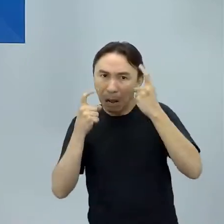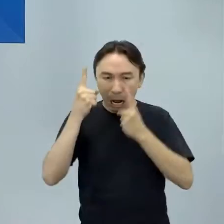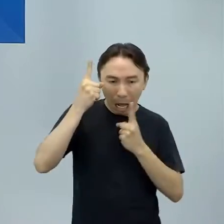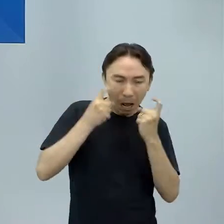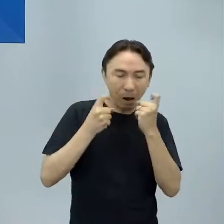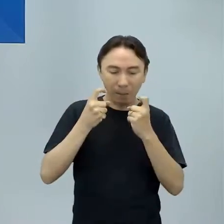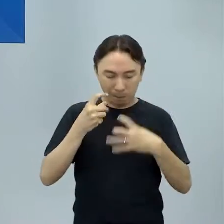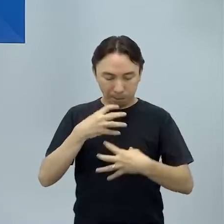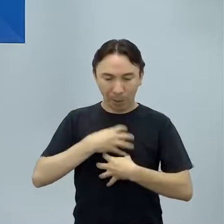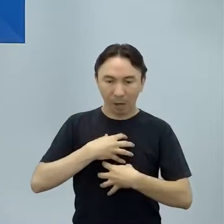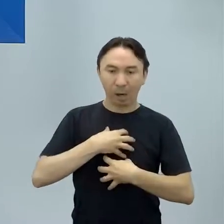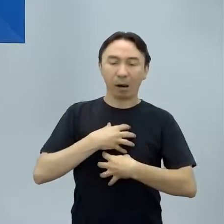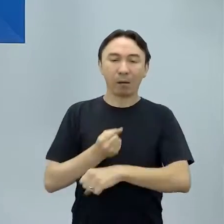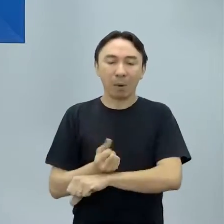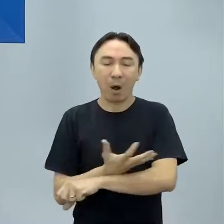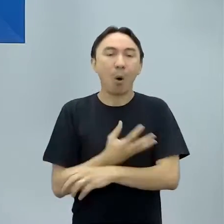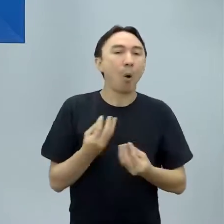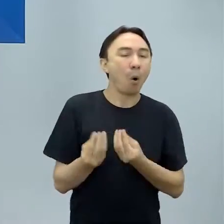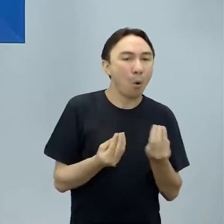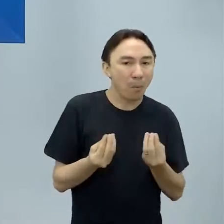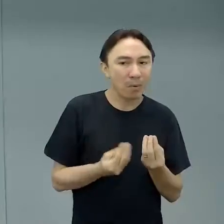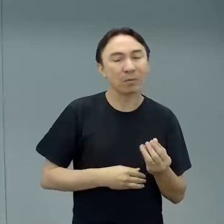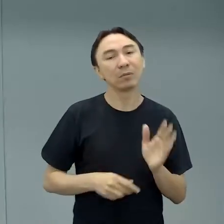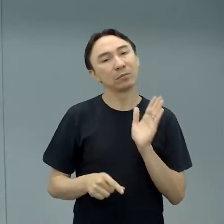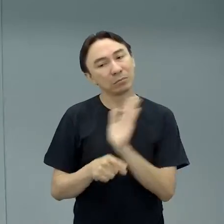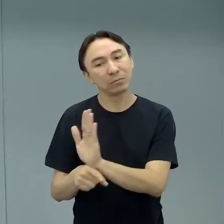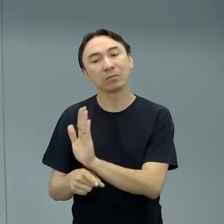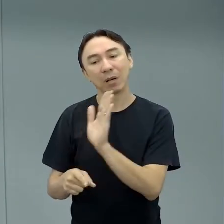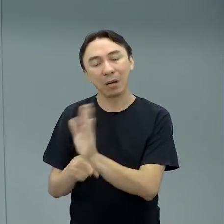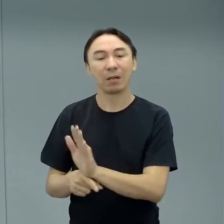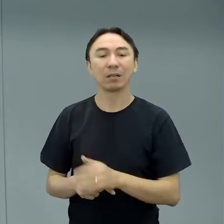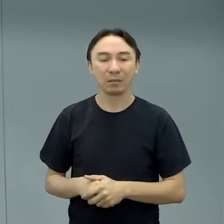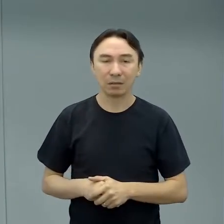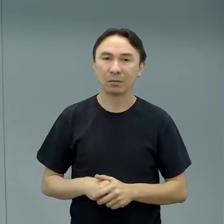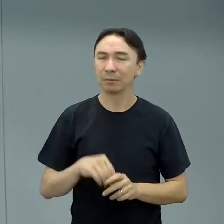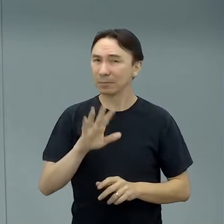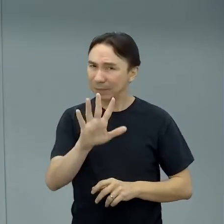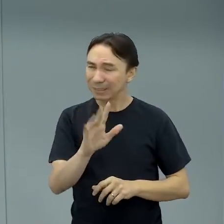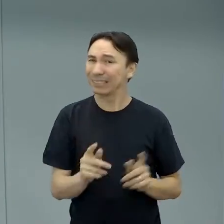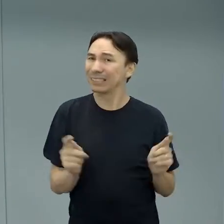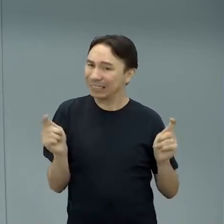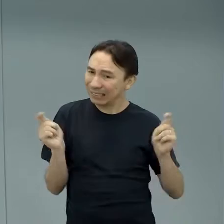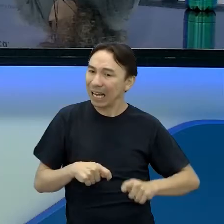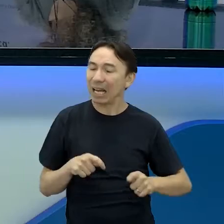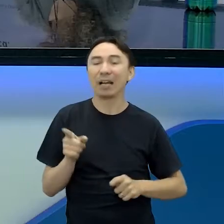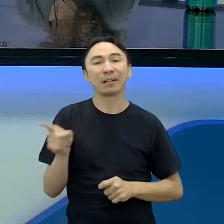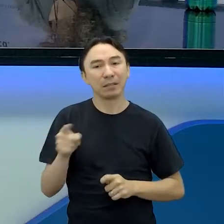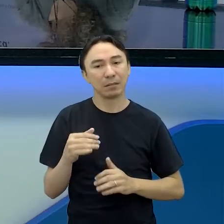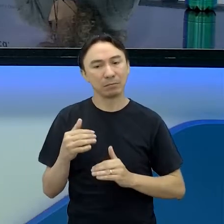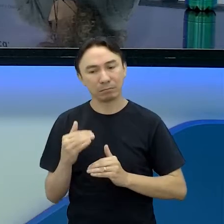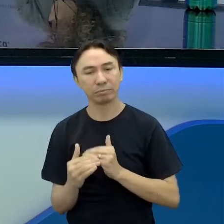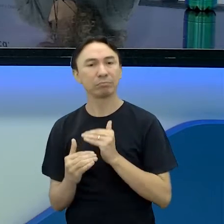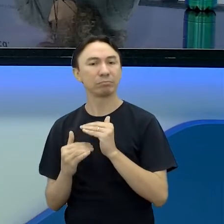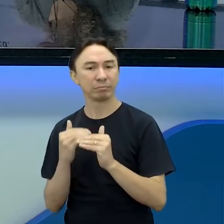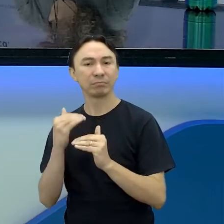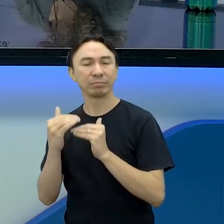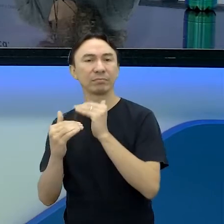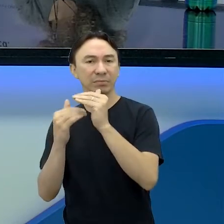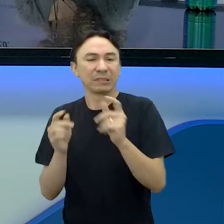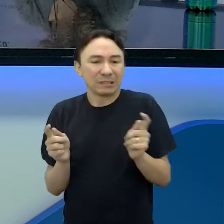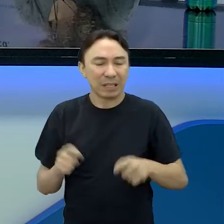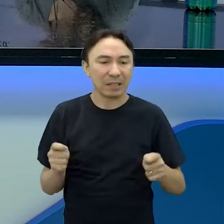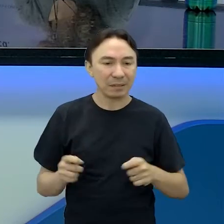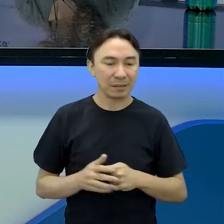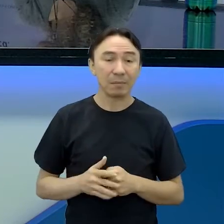essas questões que são mais defasadas. Mas é possível que ele desenvolva isso? Sim, isso é possível? Sim, é possível que desenvolva. Mas precisa